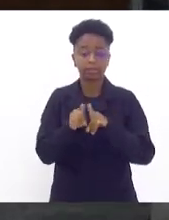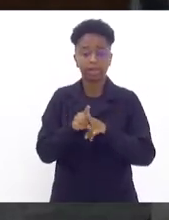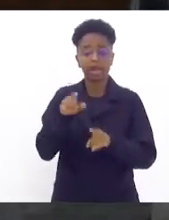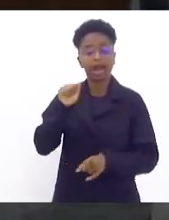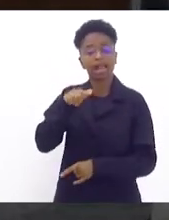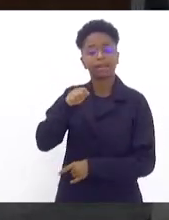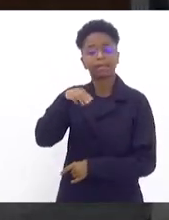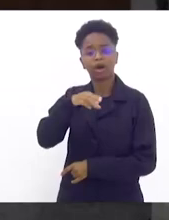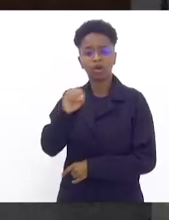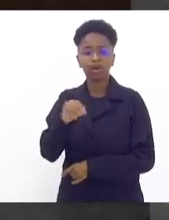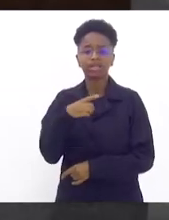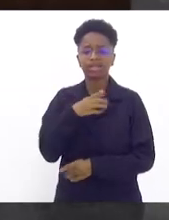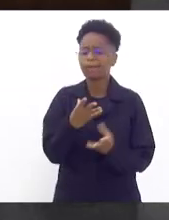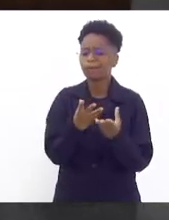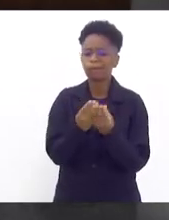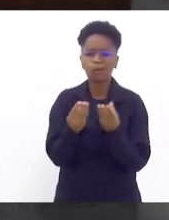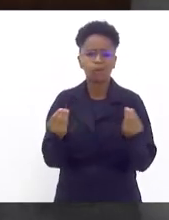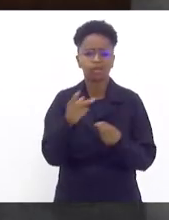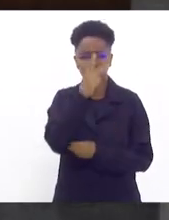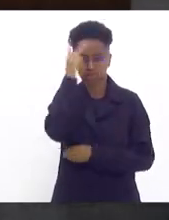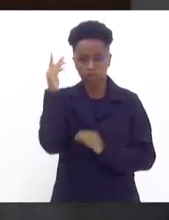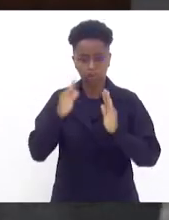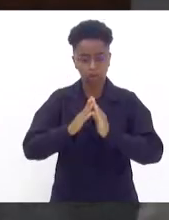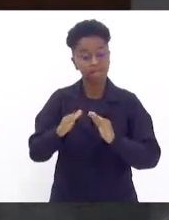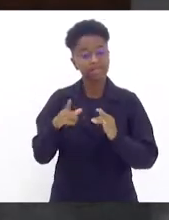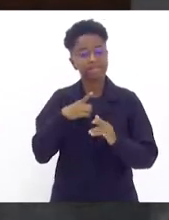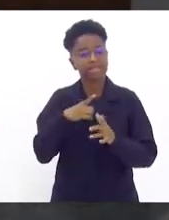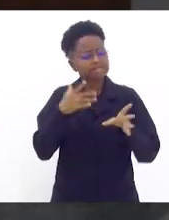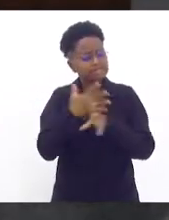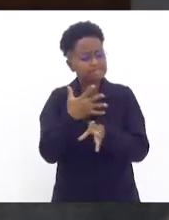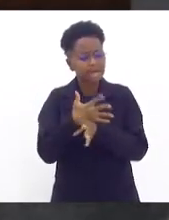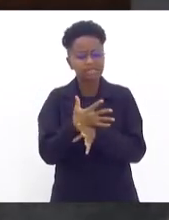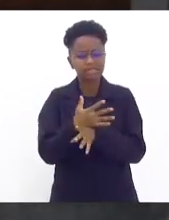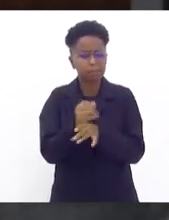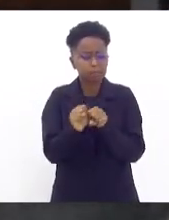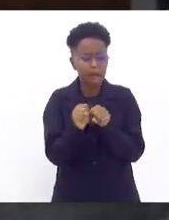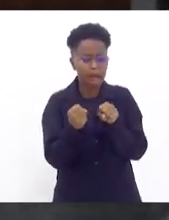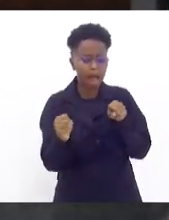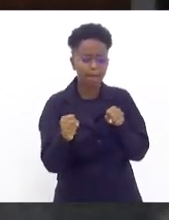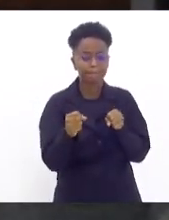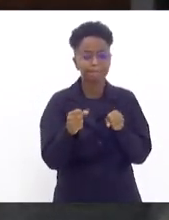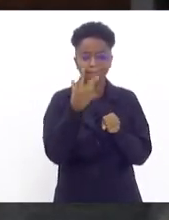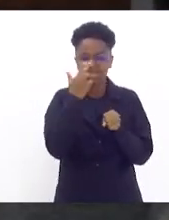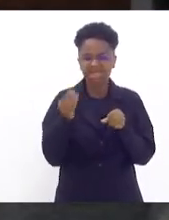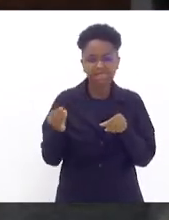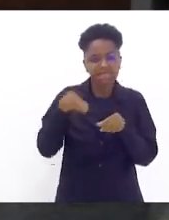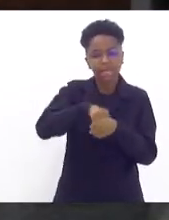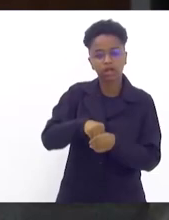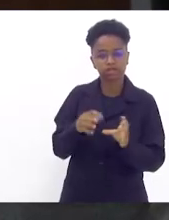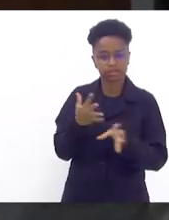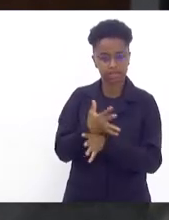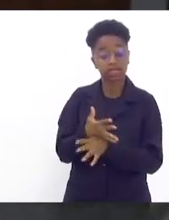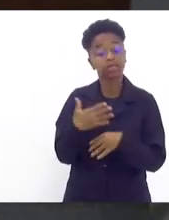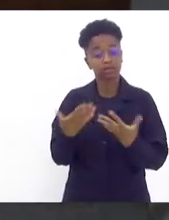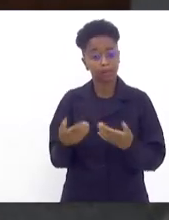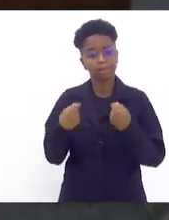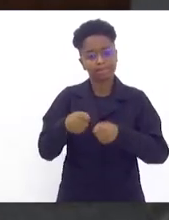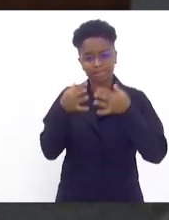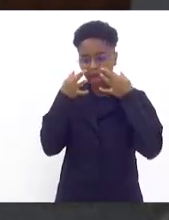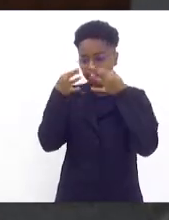habitantes, são cidades inteiras dentro da cidade. Então, merece sim um